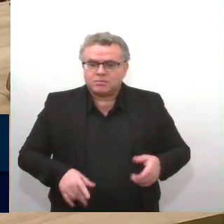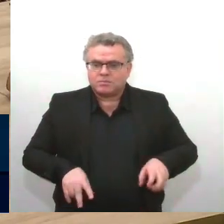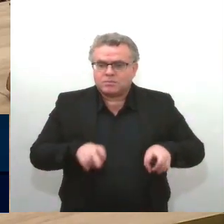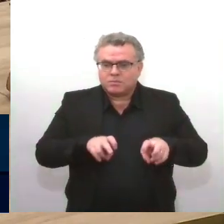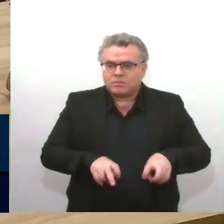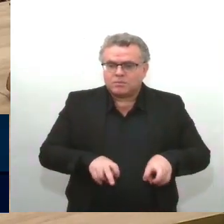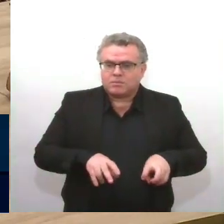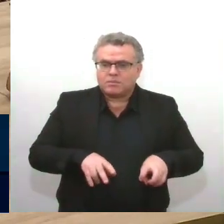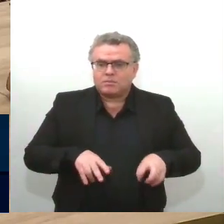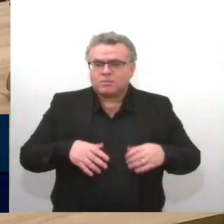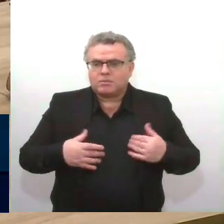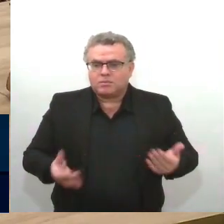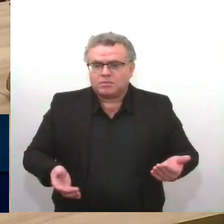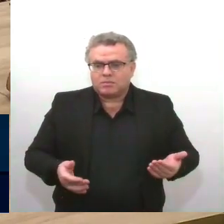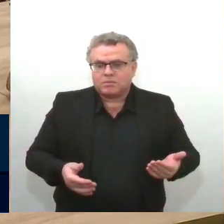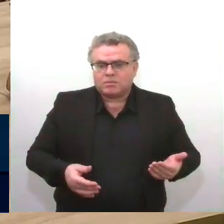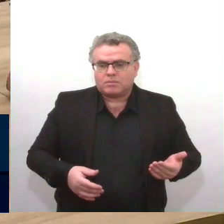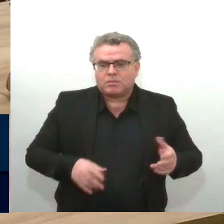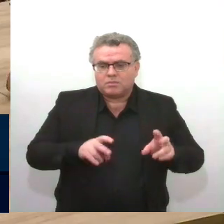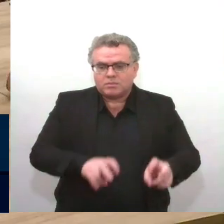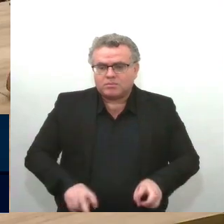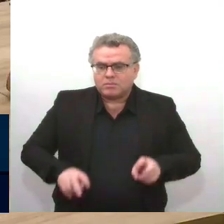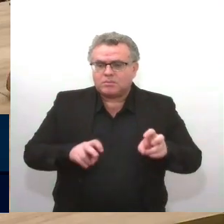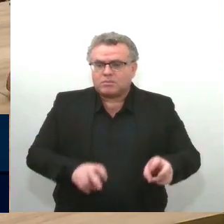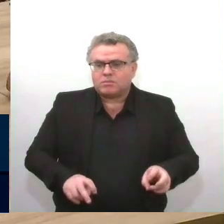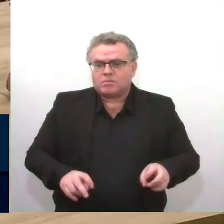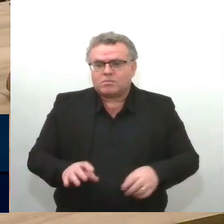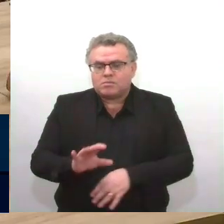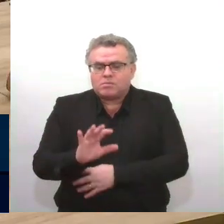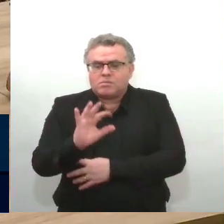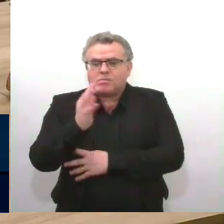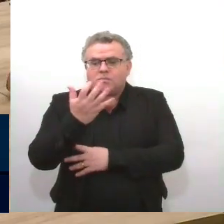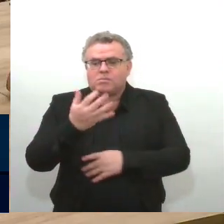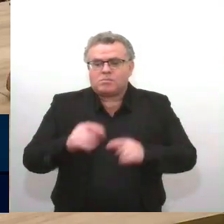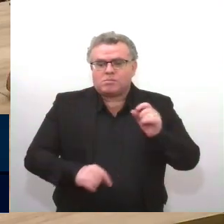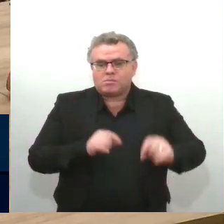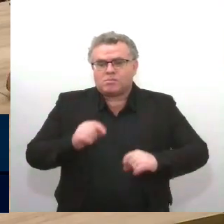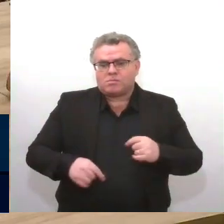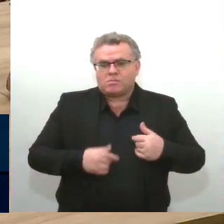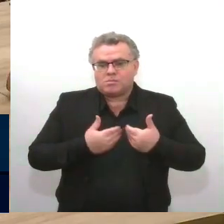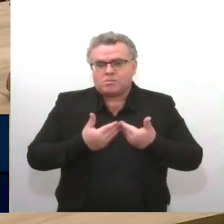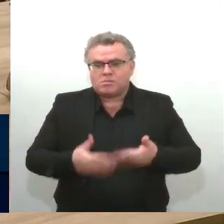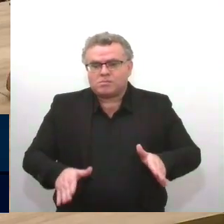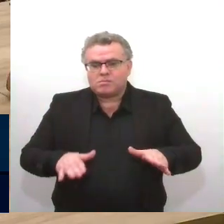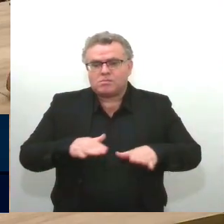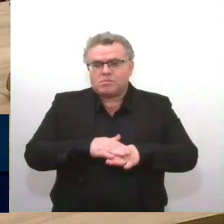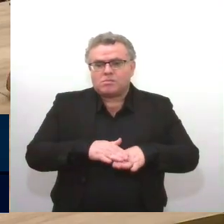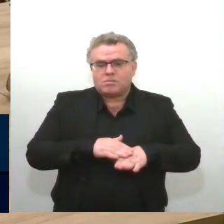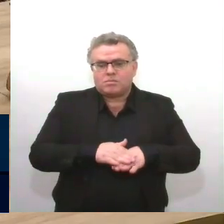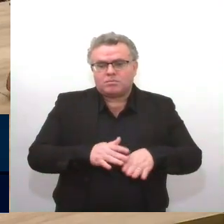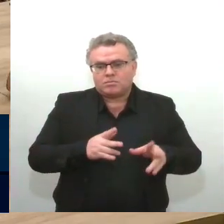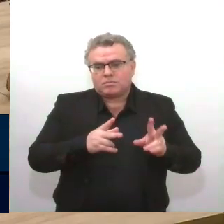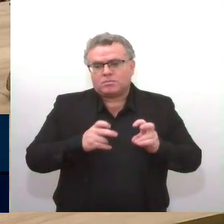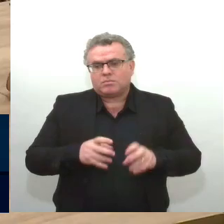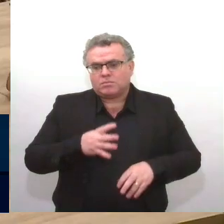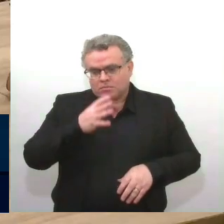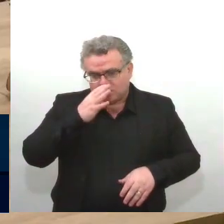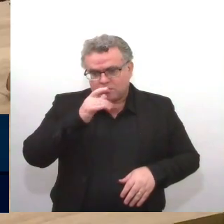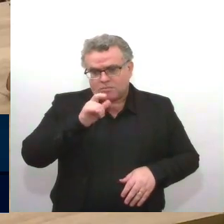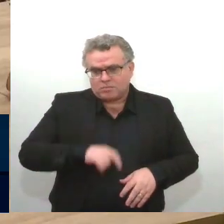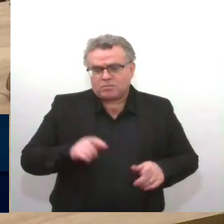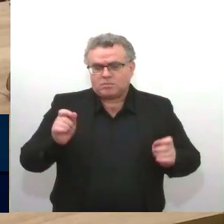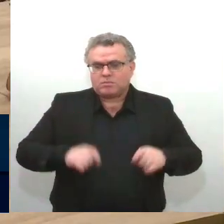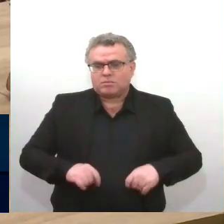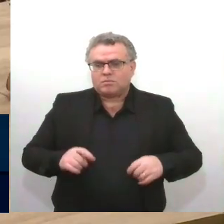umas mangabas que você Até abril e dali eu comecei já a admirar e vindo aqui paraa les né